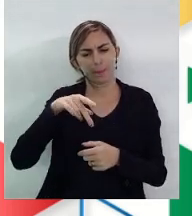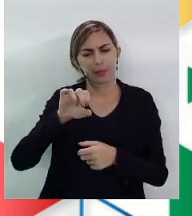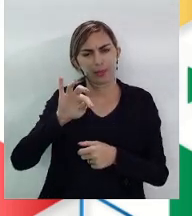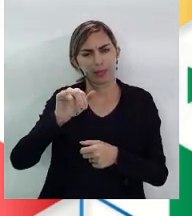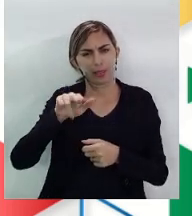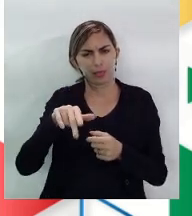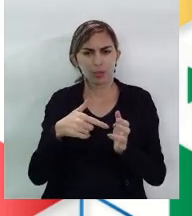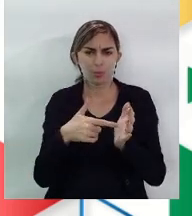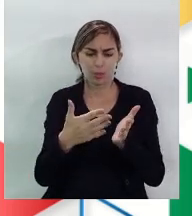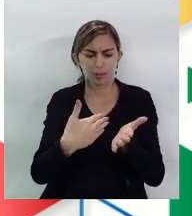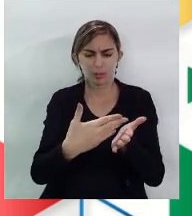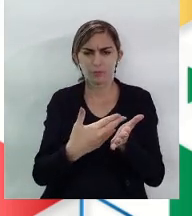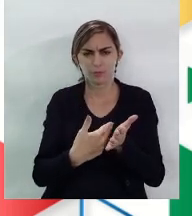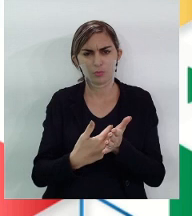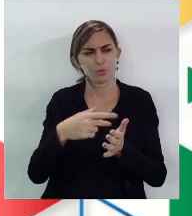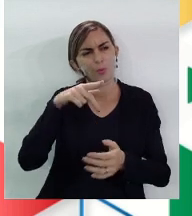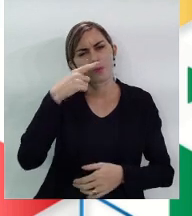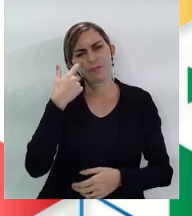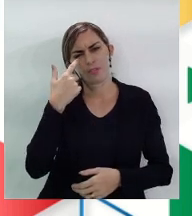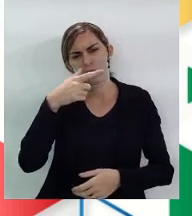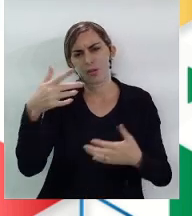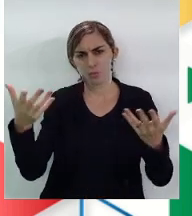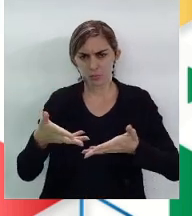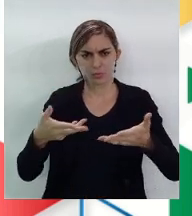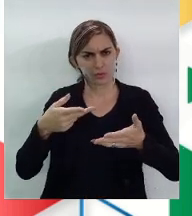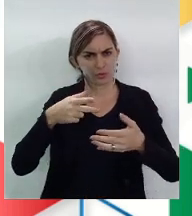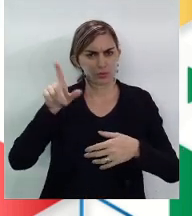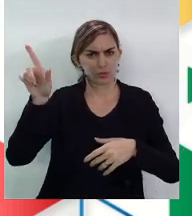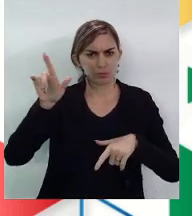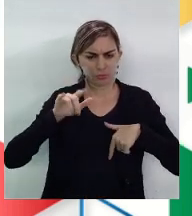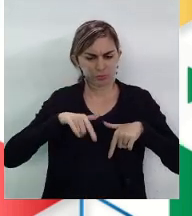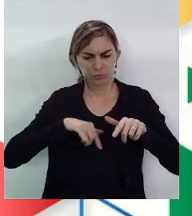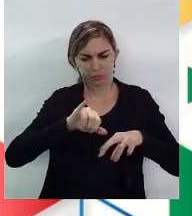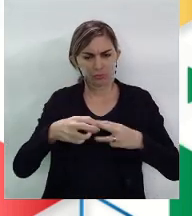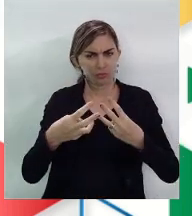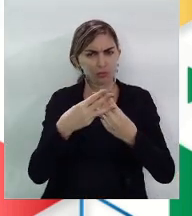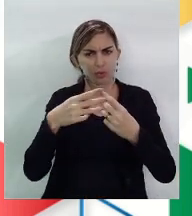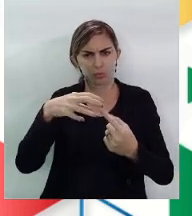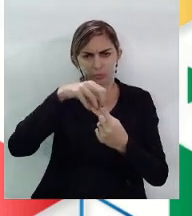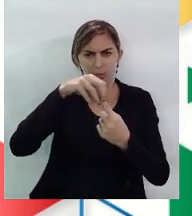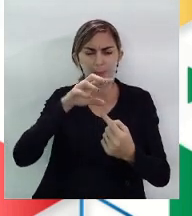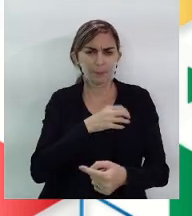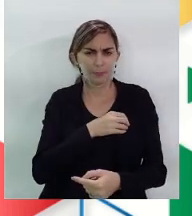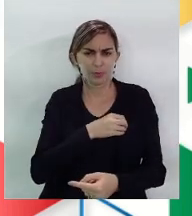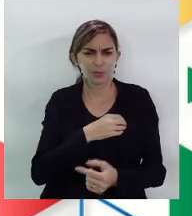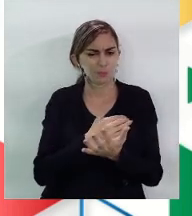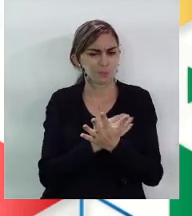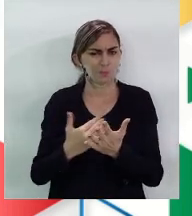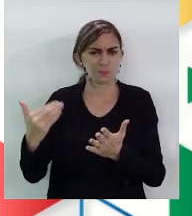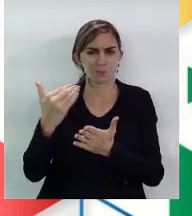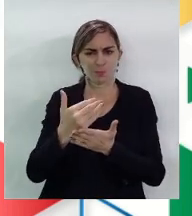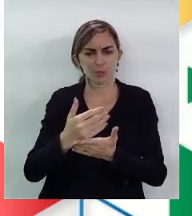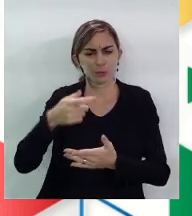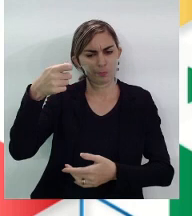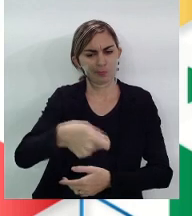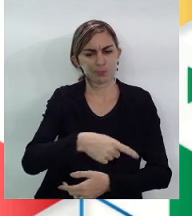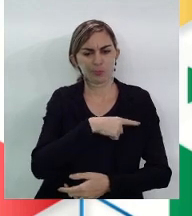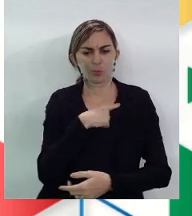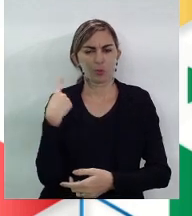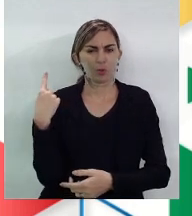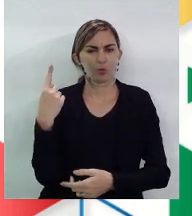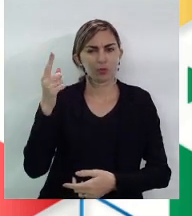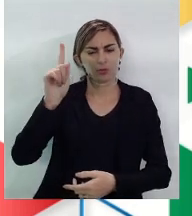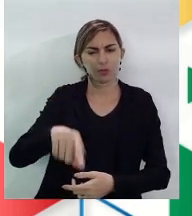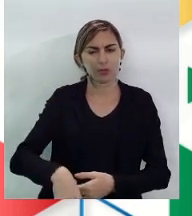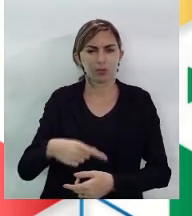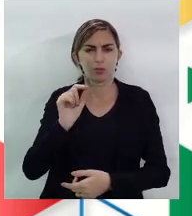Pentateuco, Penta, 5, vamos conhecer. Para o judaísmo, um dos pecados mais mortais de toda